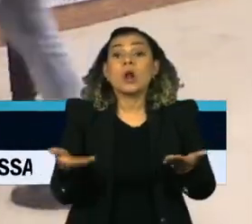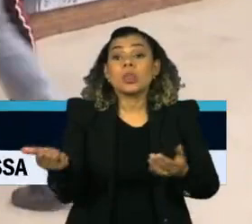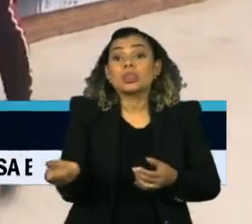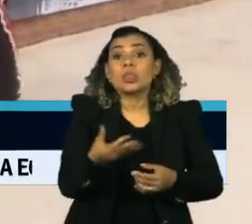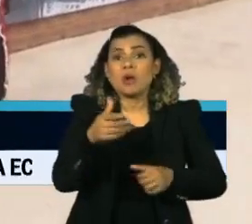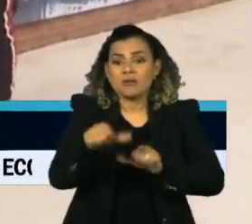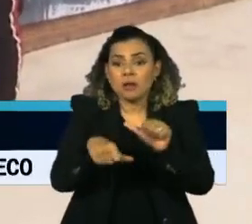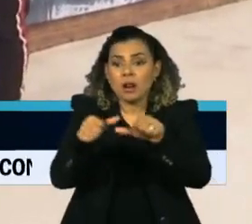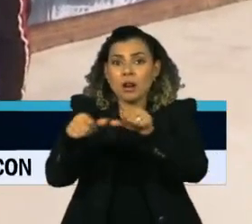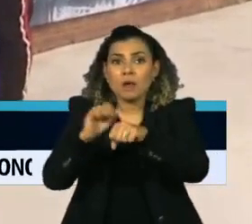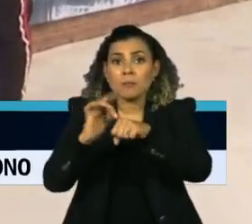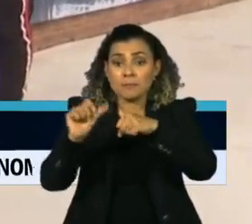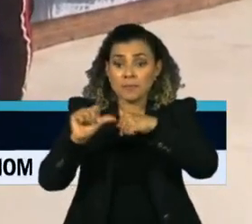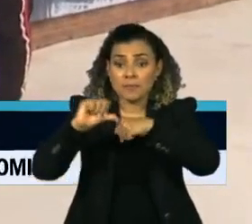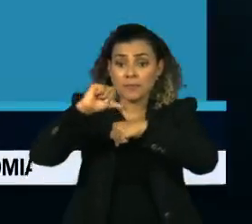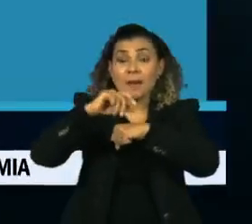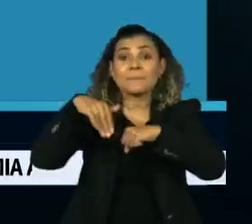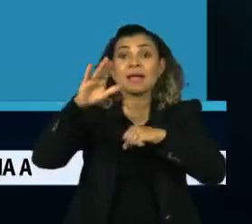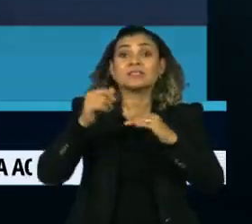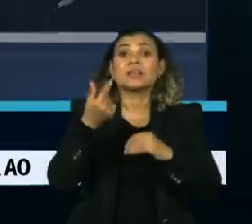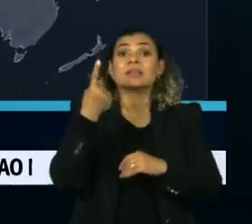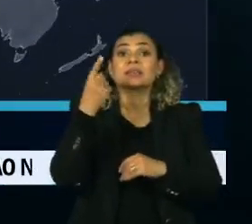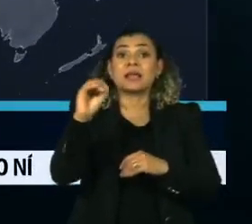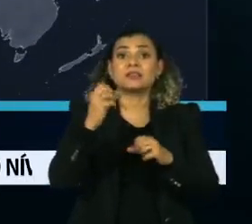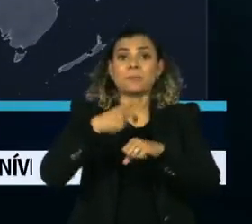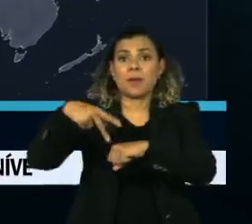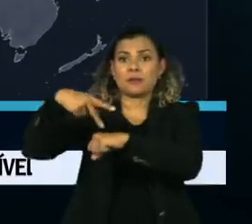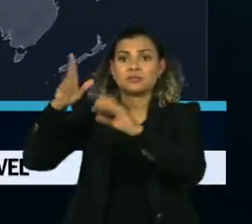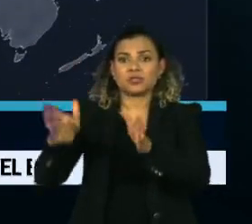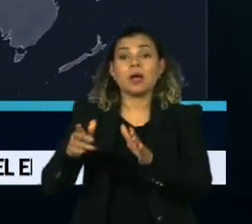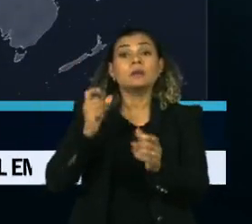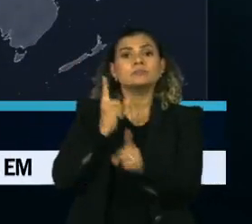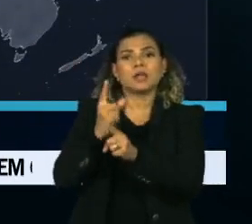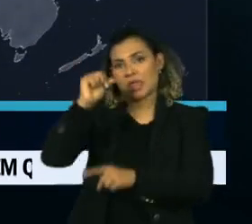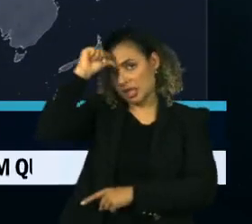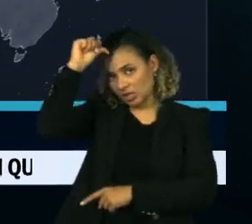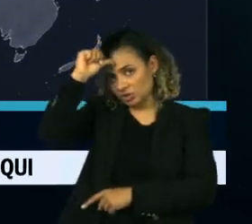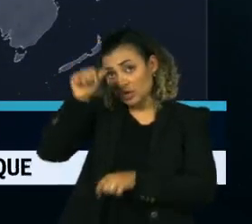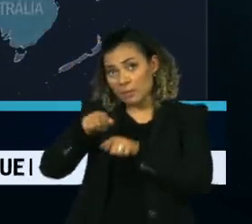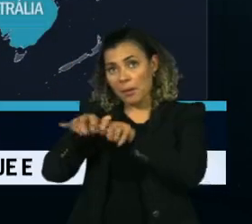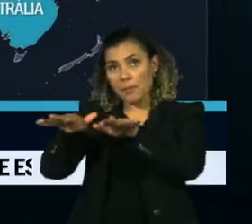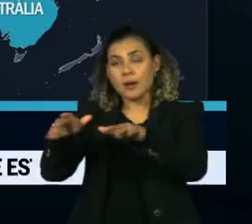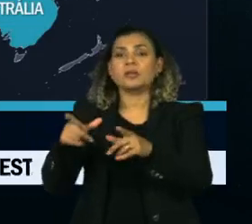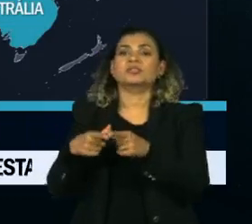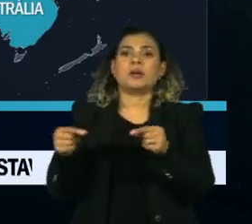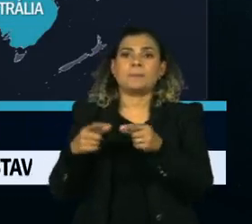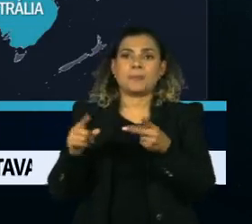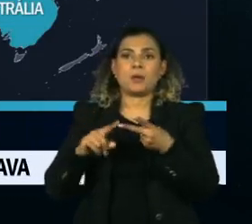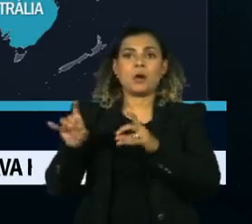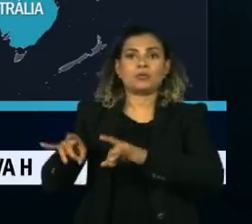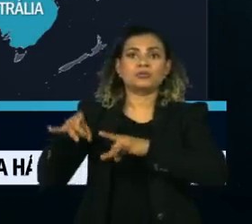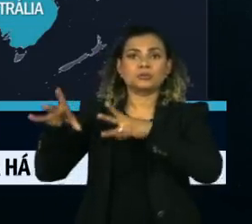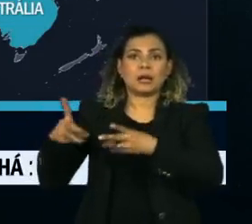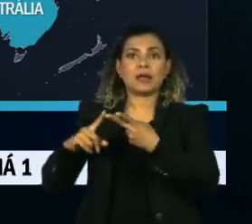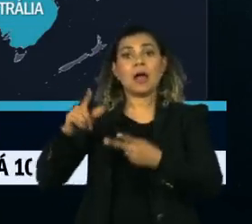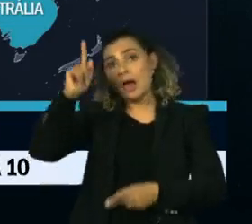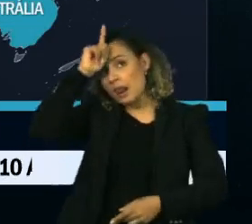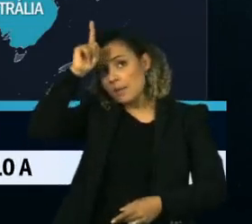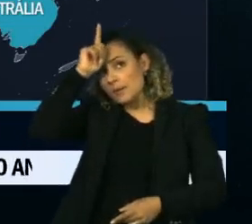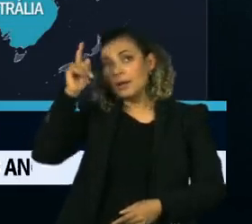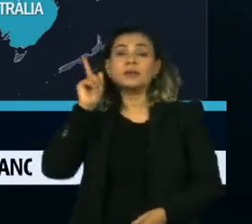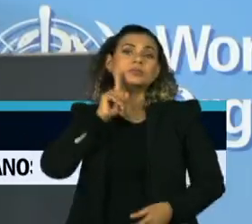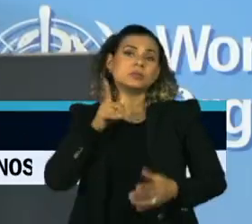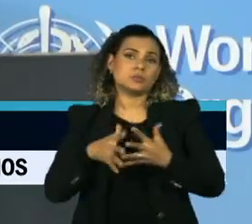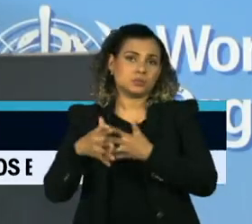subir variante já está em mais de dez países foi detectada na Índia e se espalhou para o Japão Austrália Alemanha